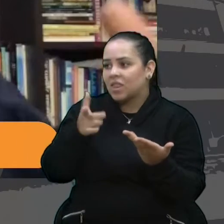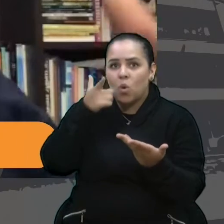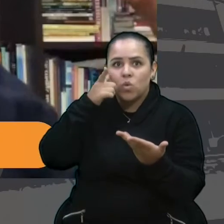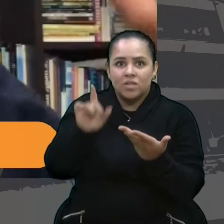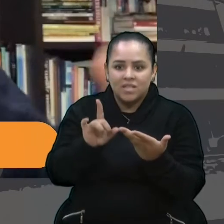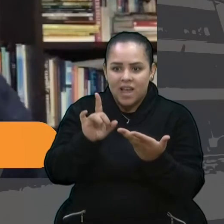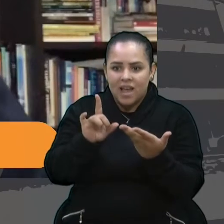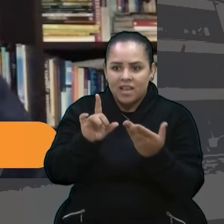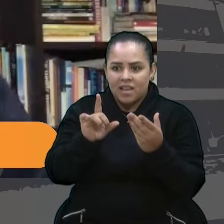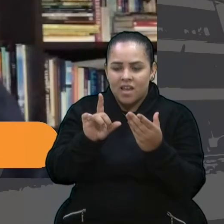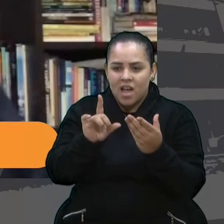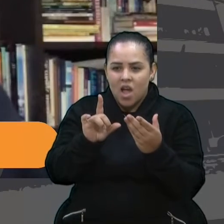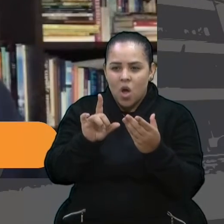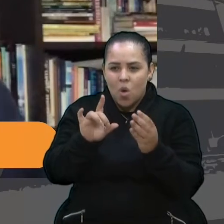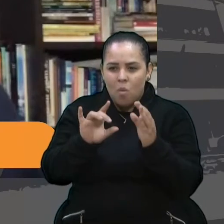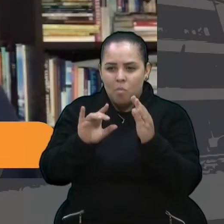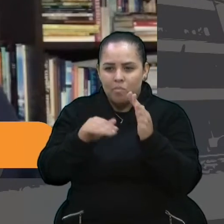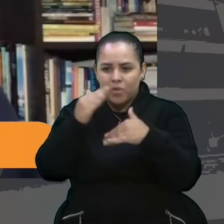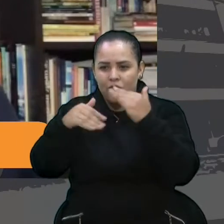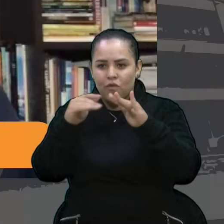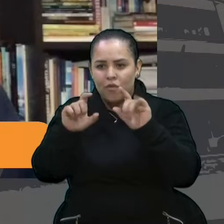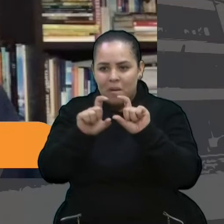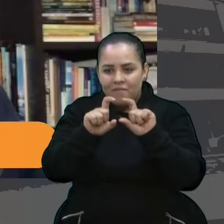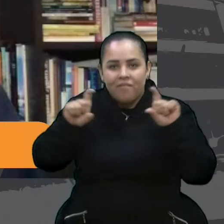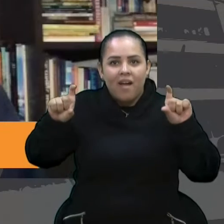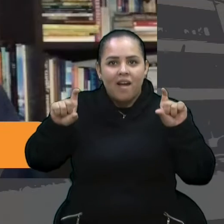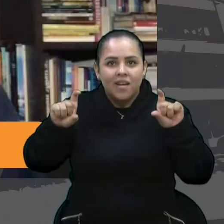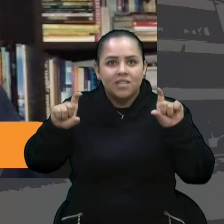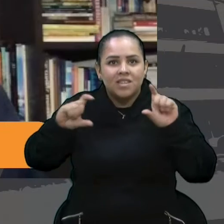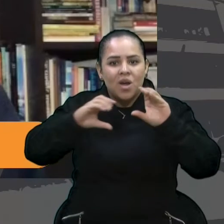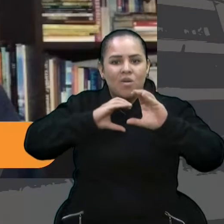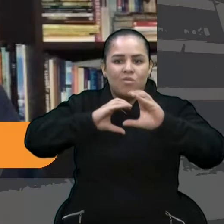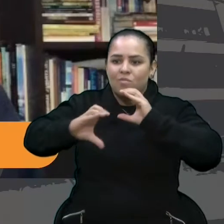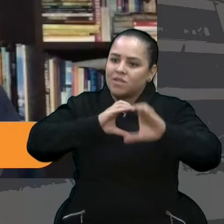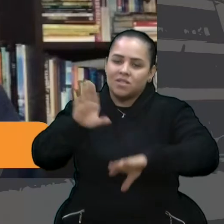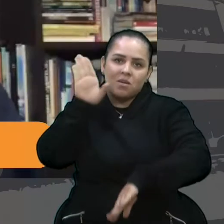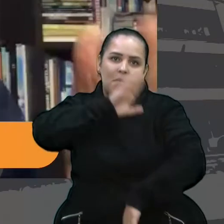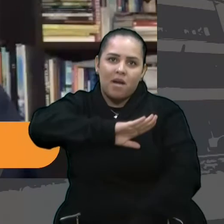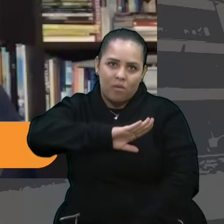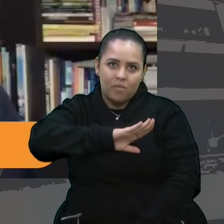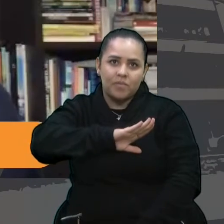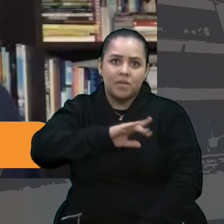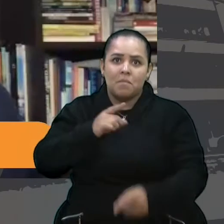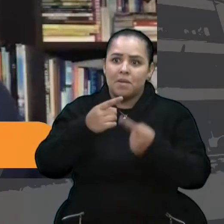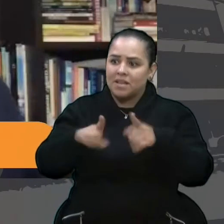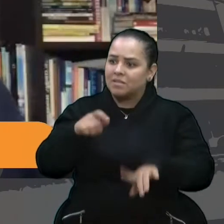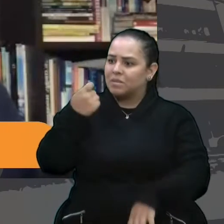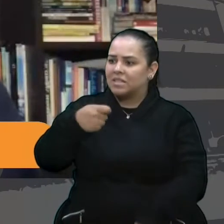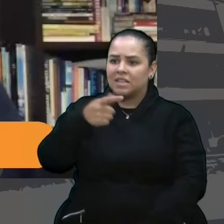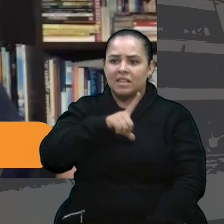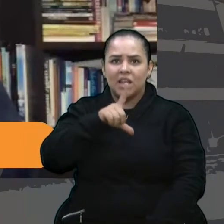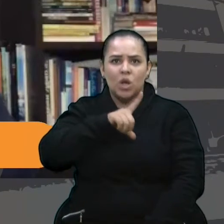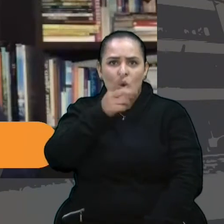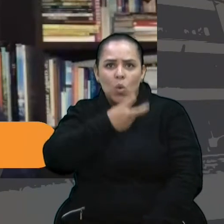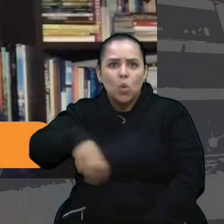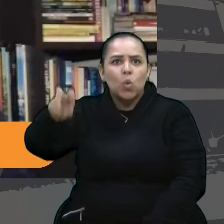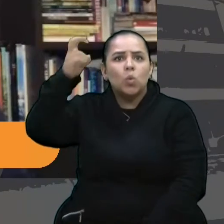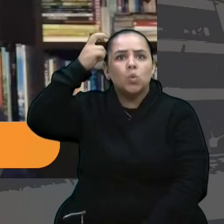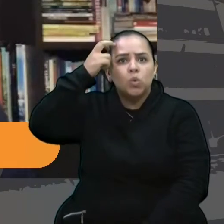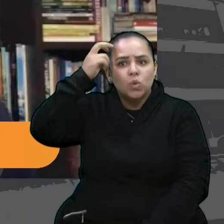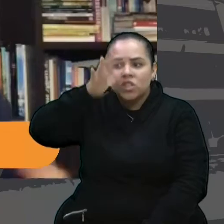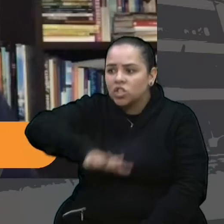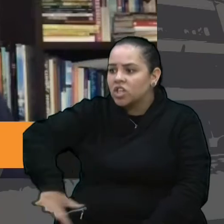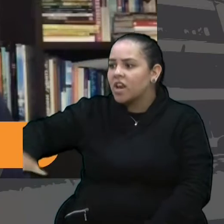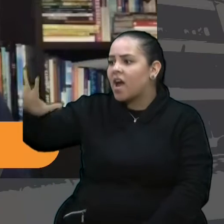formar uma frase, ela vai comunicar mal. Né? Mas também é preciso cultura geral. Cultura geral se adquirir lendo muito.